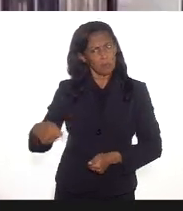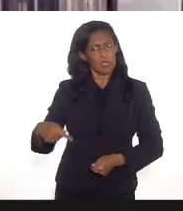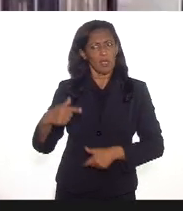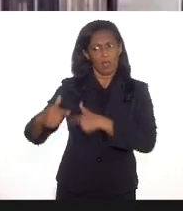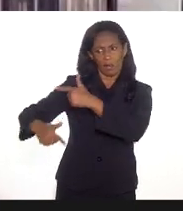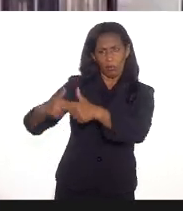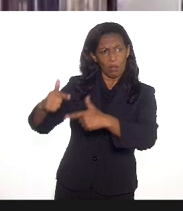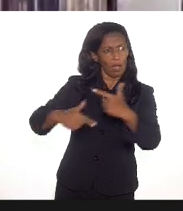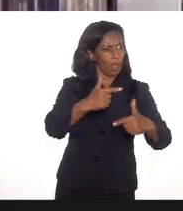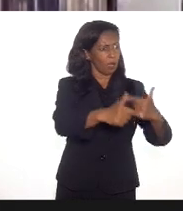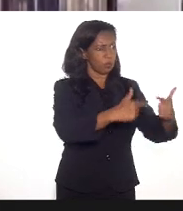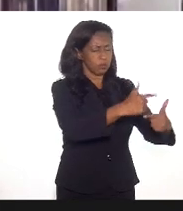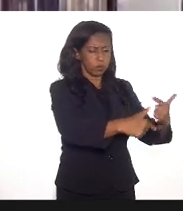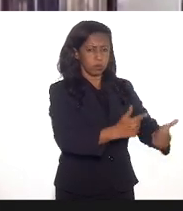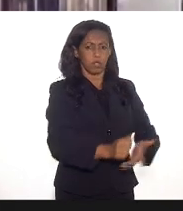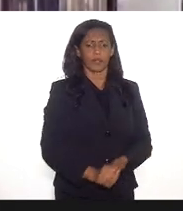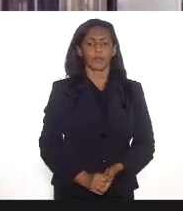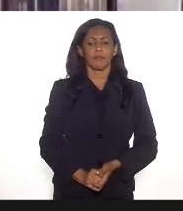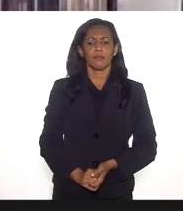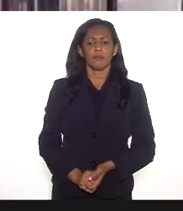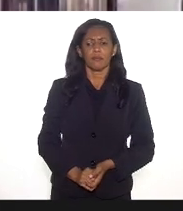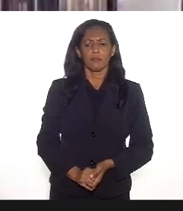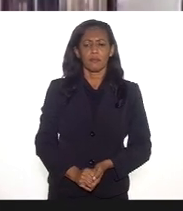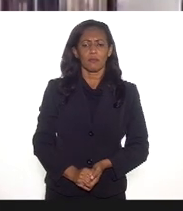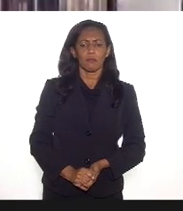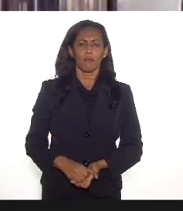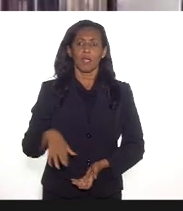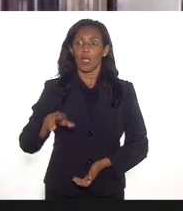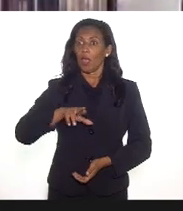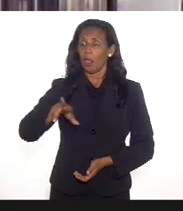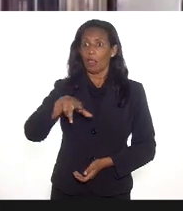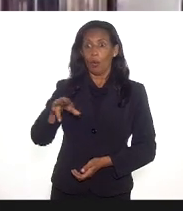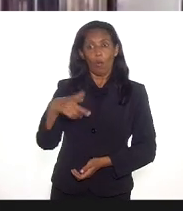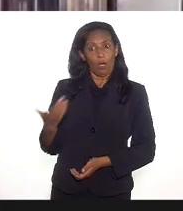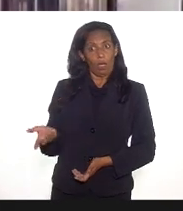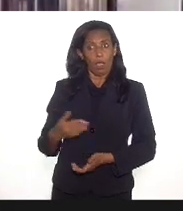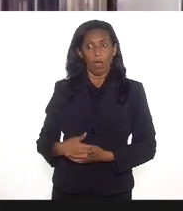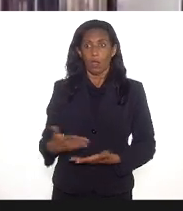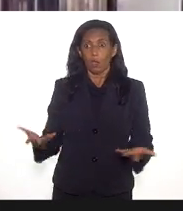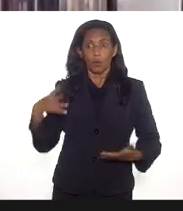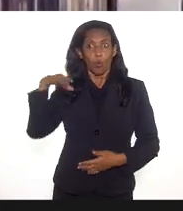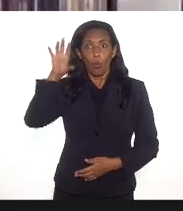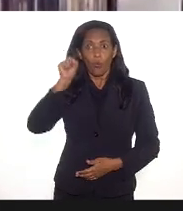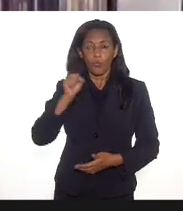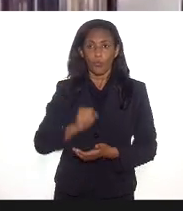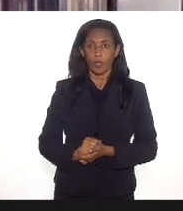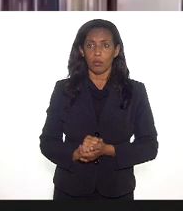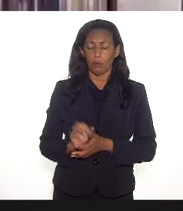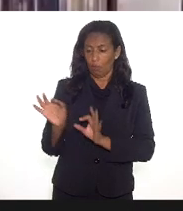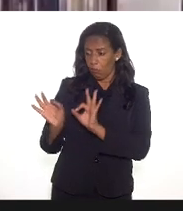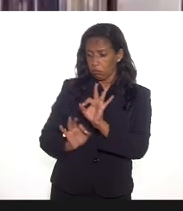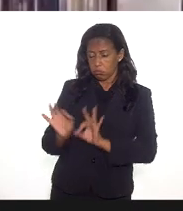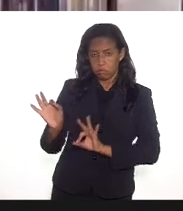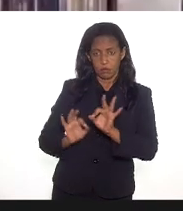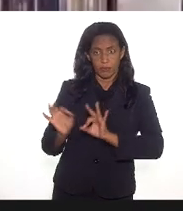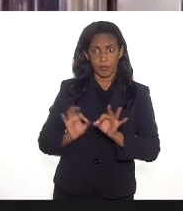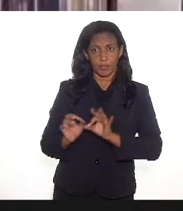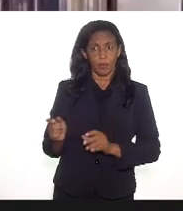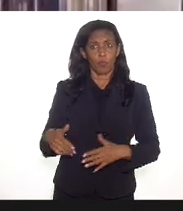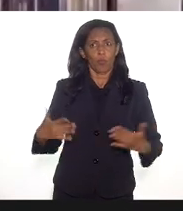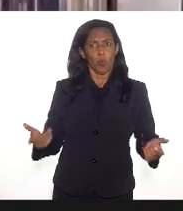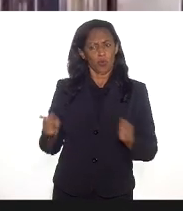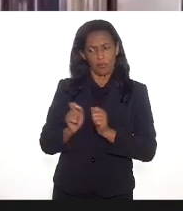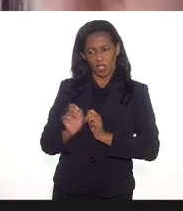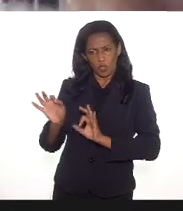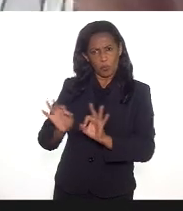utilizado. Tem que ser utilizado. E não são utilizados, não são ouvidos na elaboração, na feitura de um